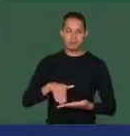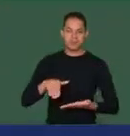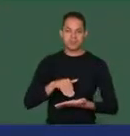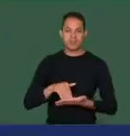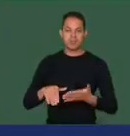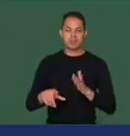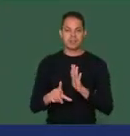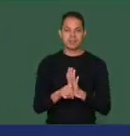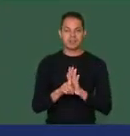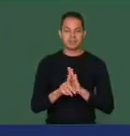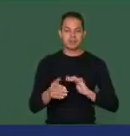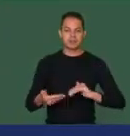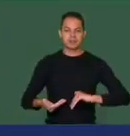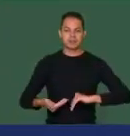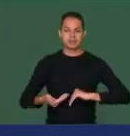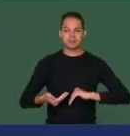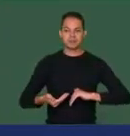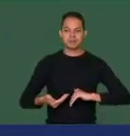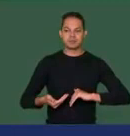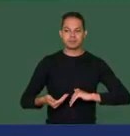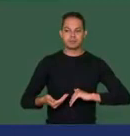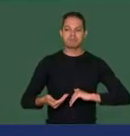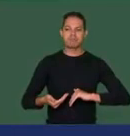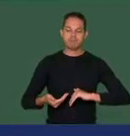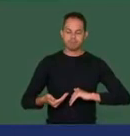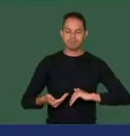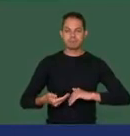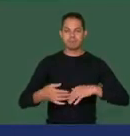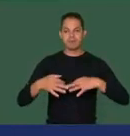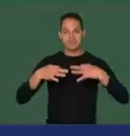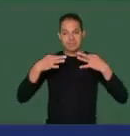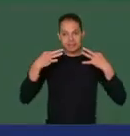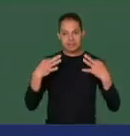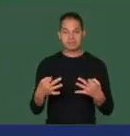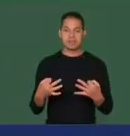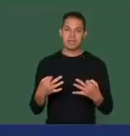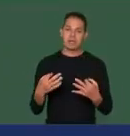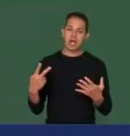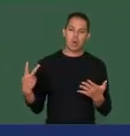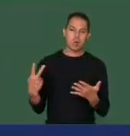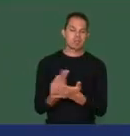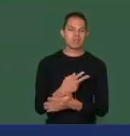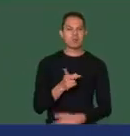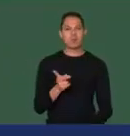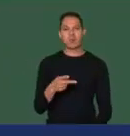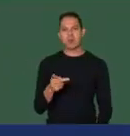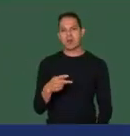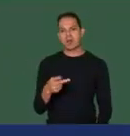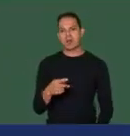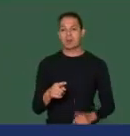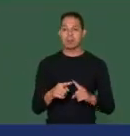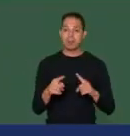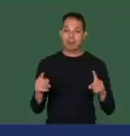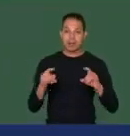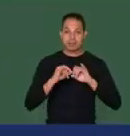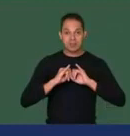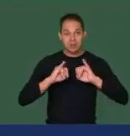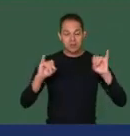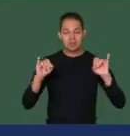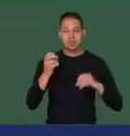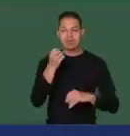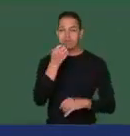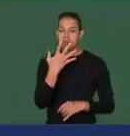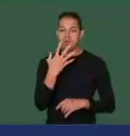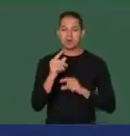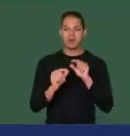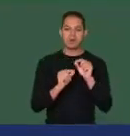do Congresso Nacional. Tenho certeza que deve ter havido algum engano. Mas a notícia boa, caros colegas, é